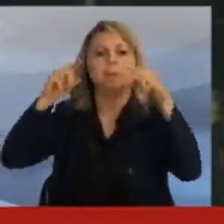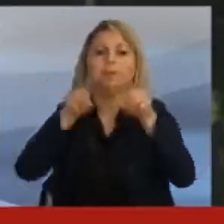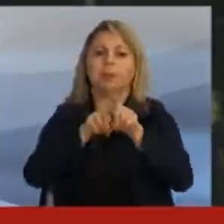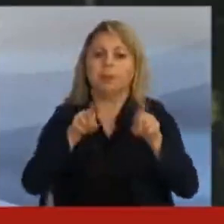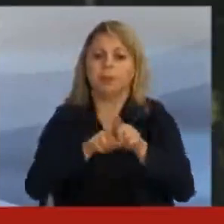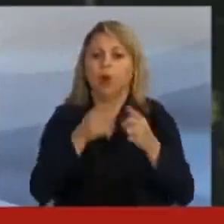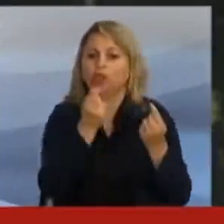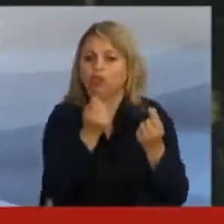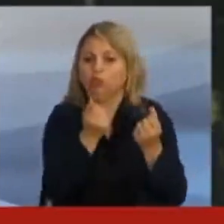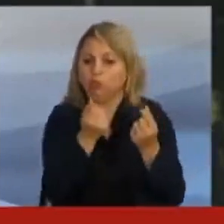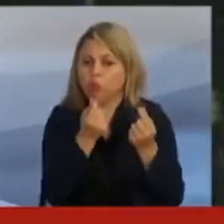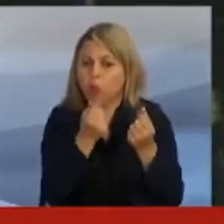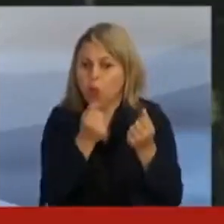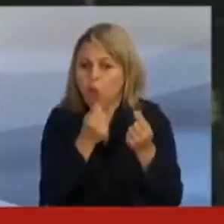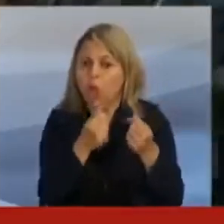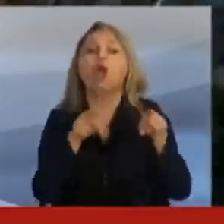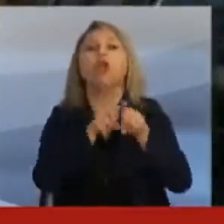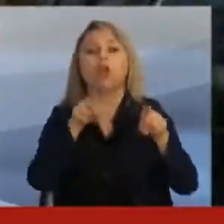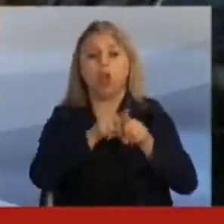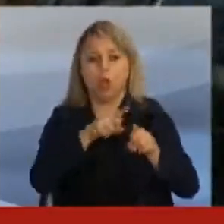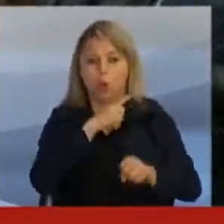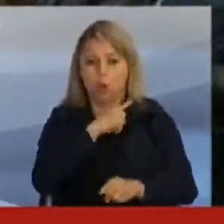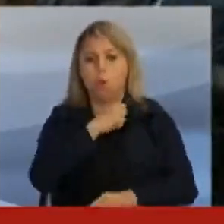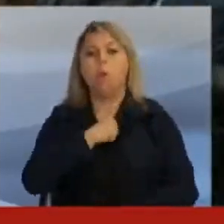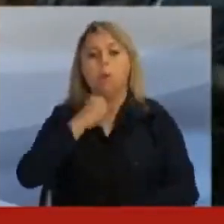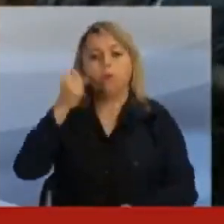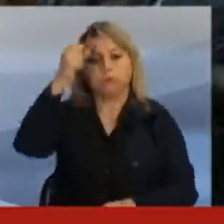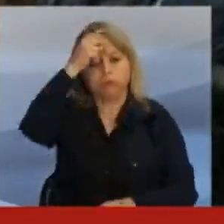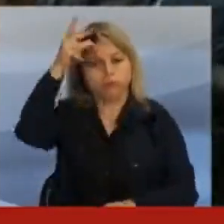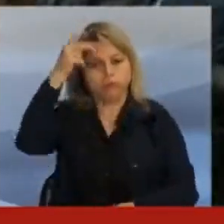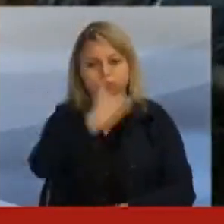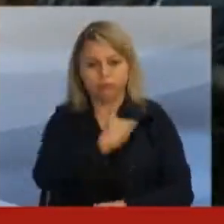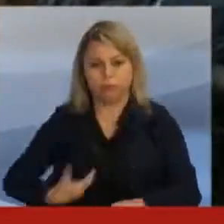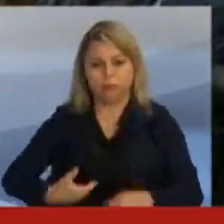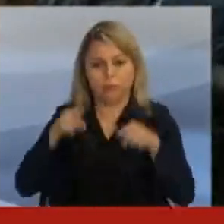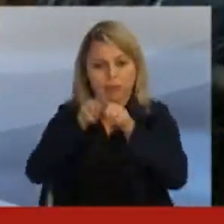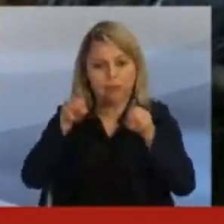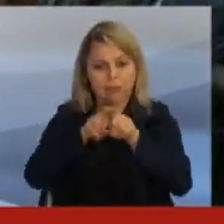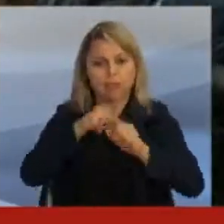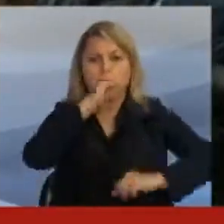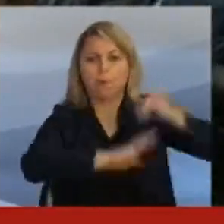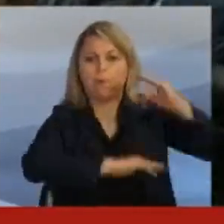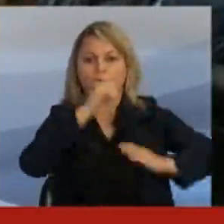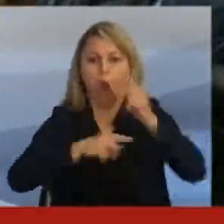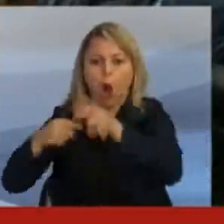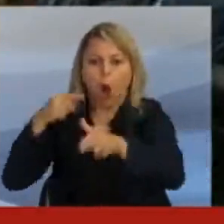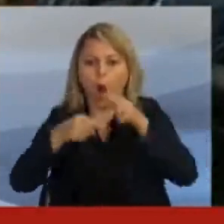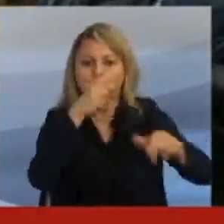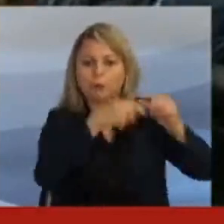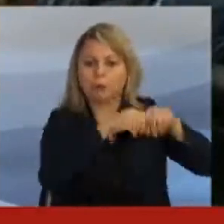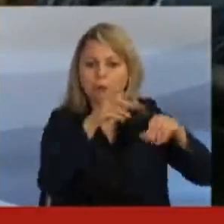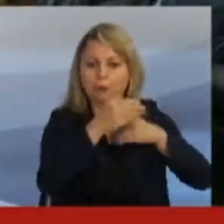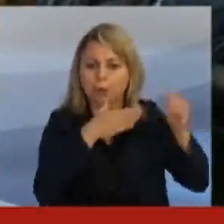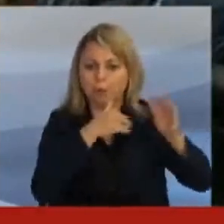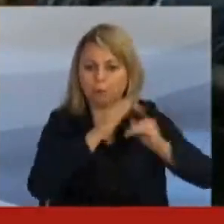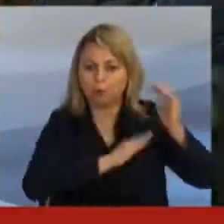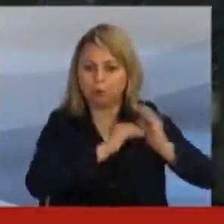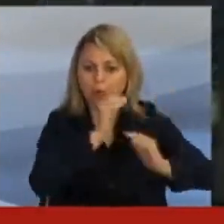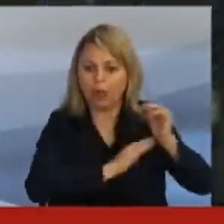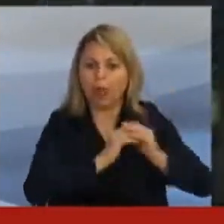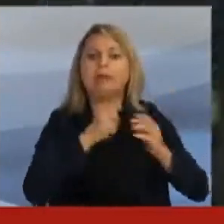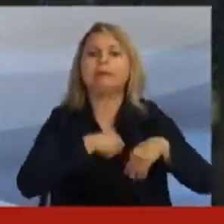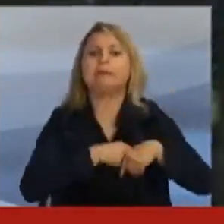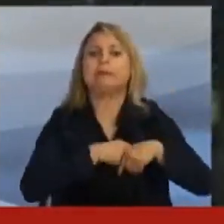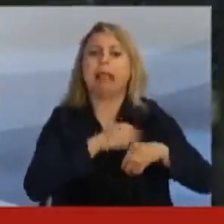com cortes de mordomias e escolhas de profissionais com competência técnica é